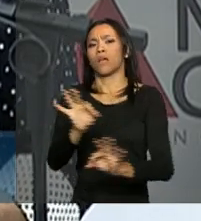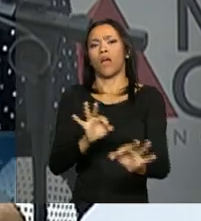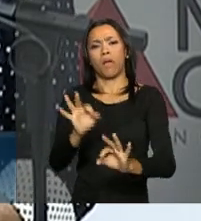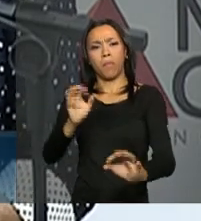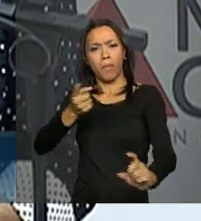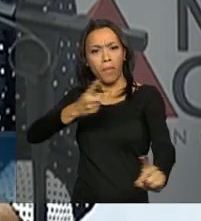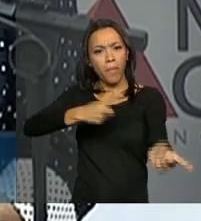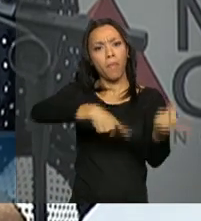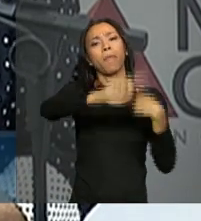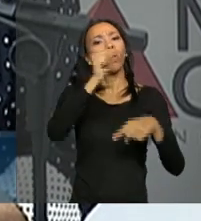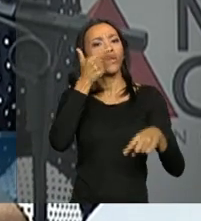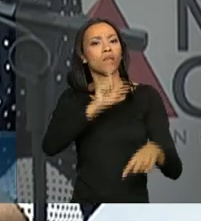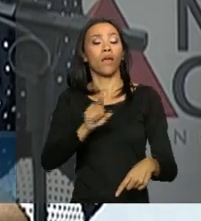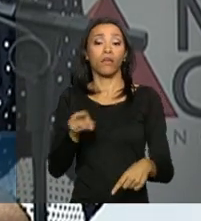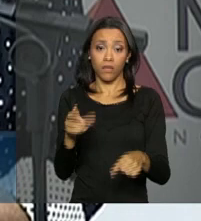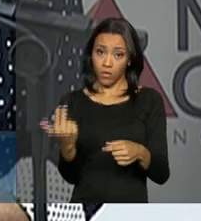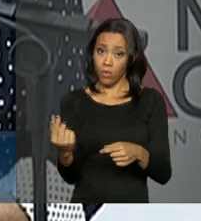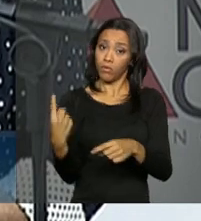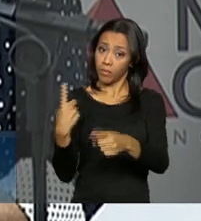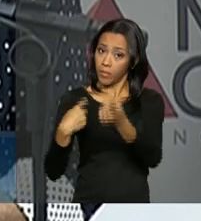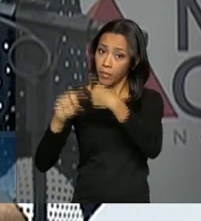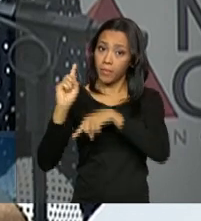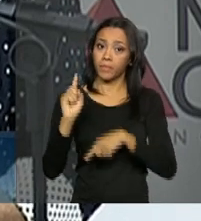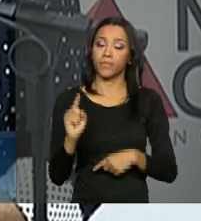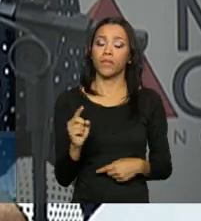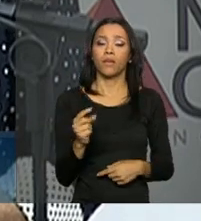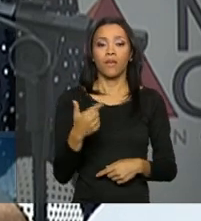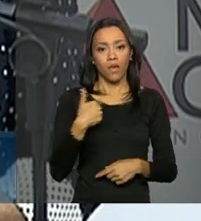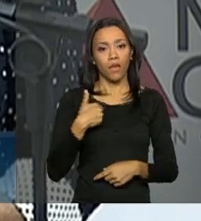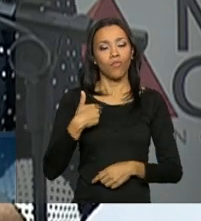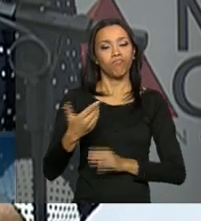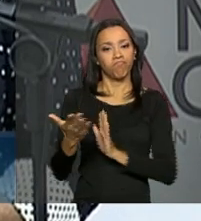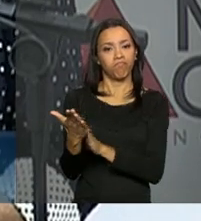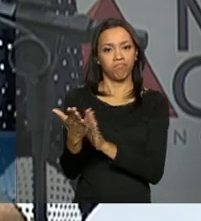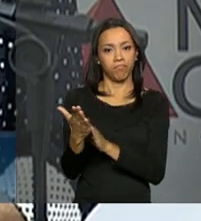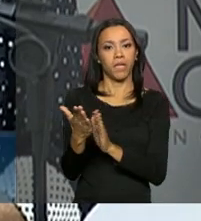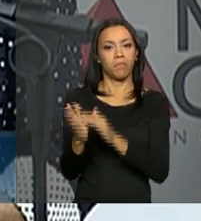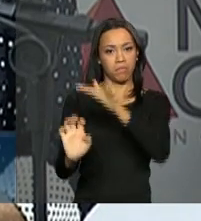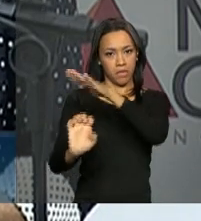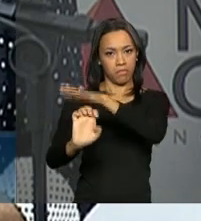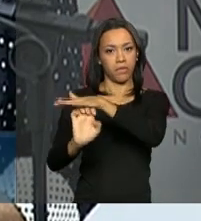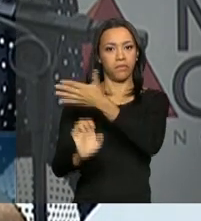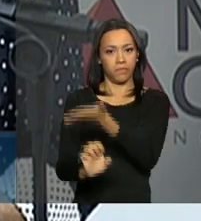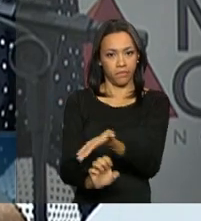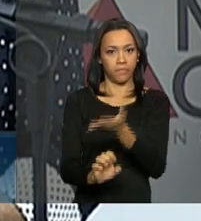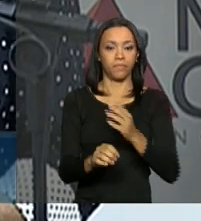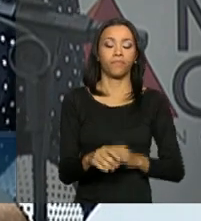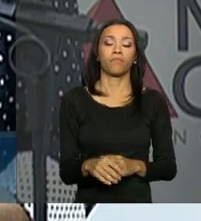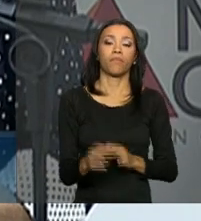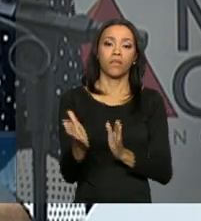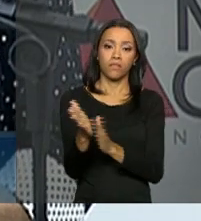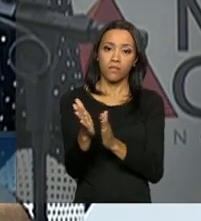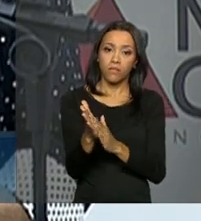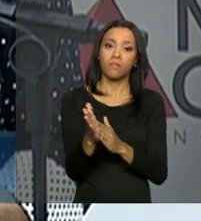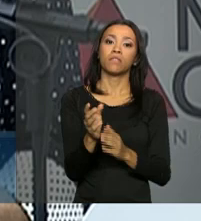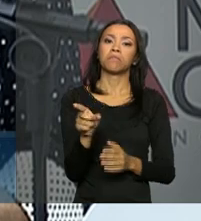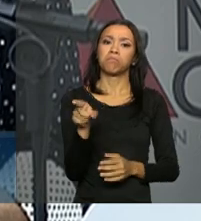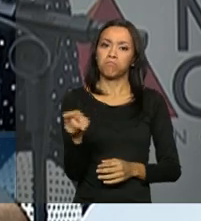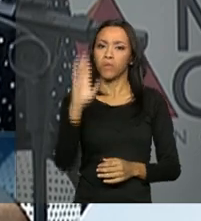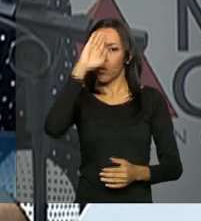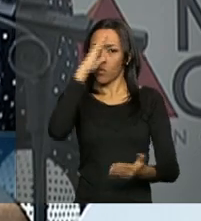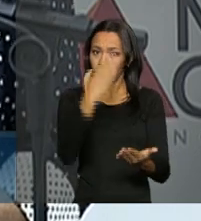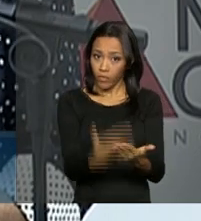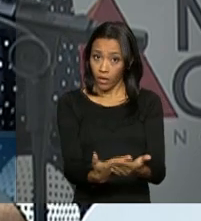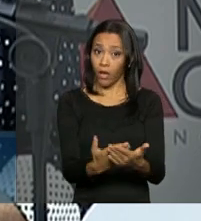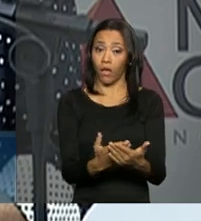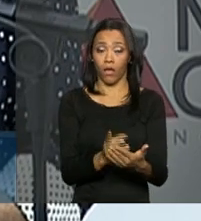melhor. E, então, eu saúdo também a Ambev por isso. Saúdo a demonstração de confiança